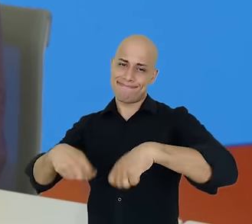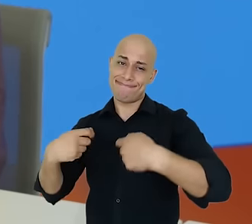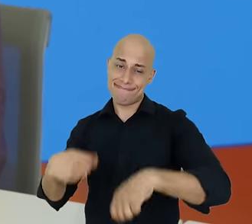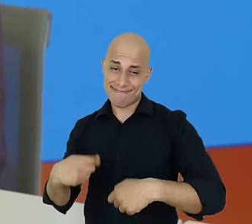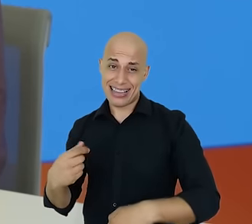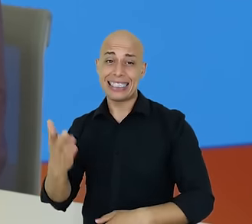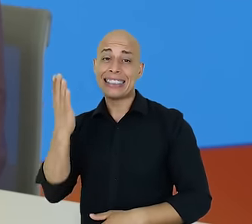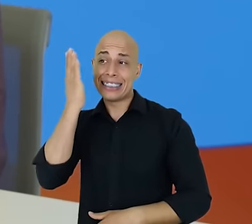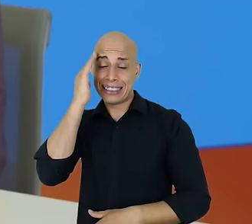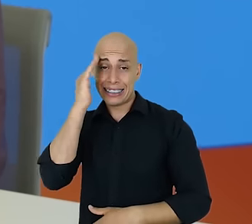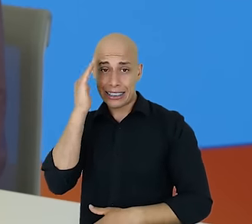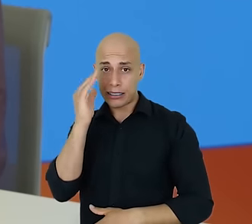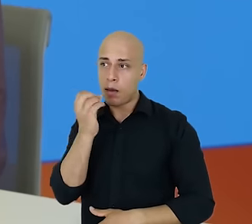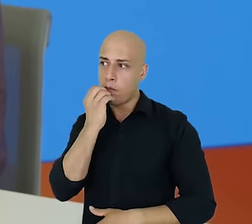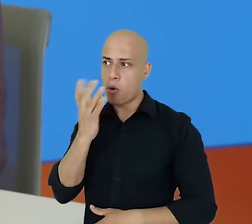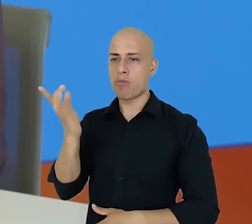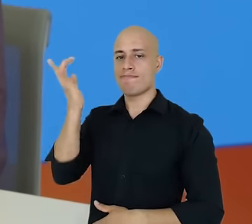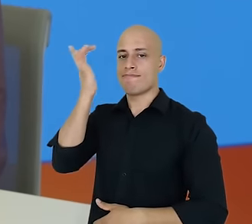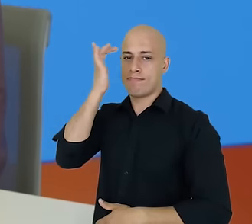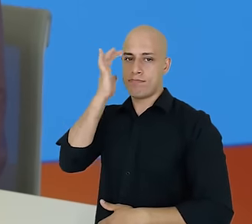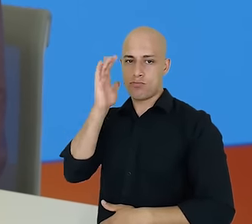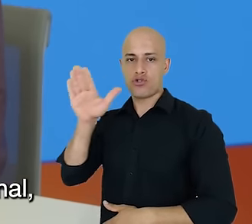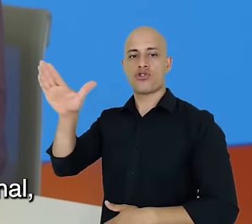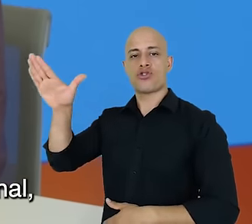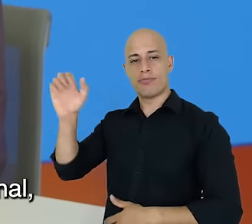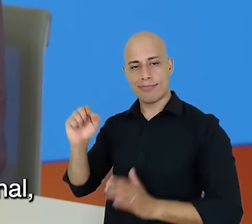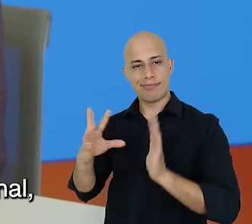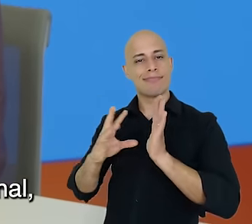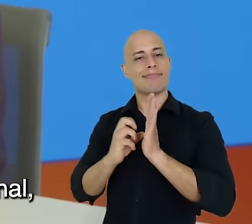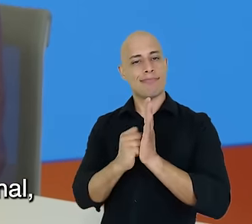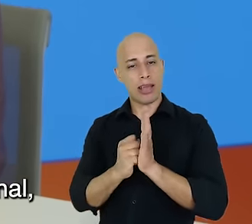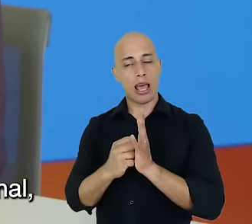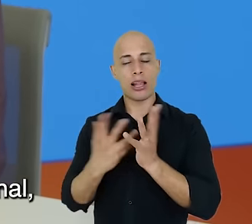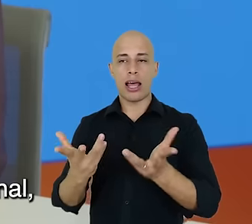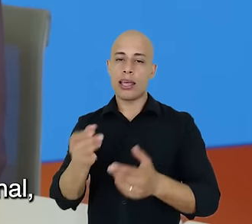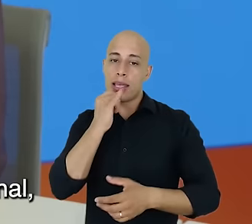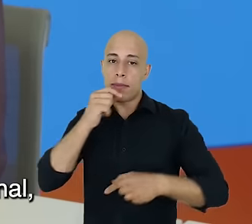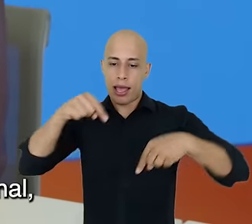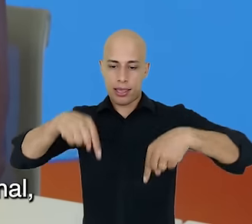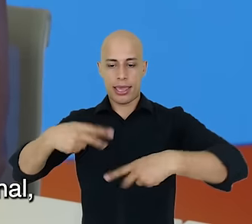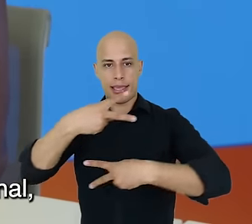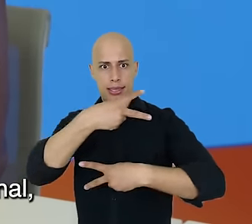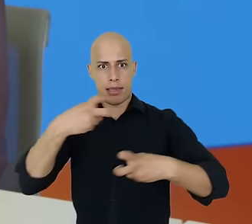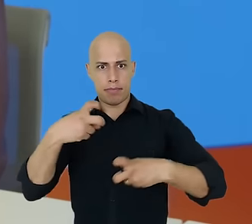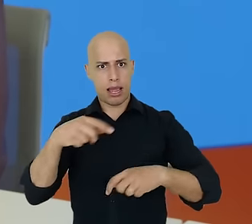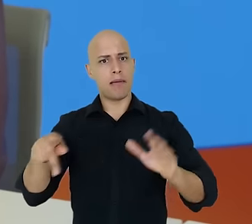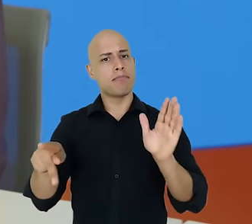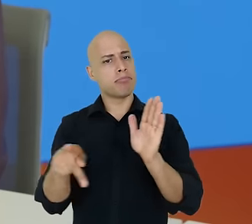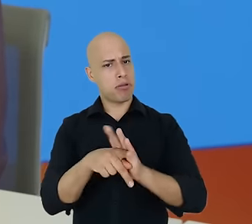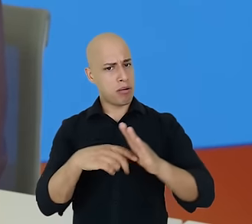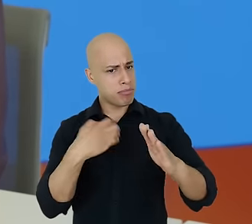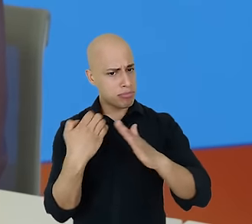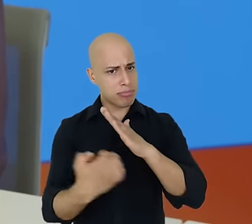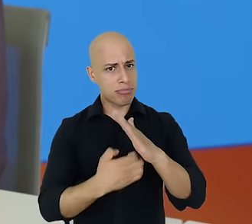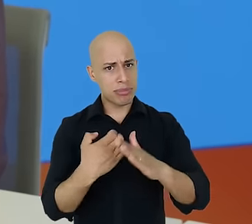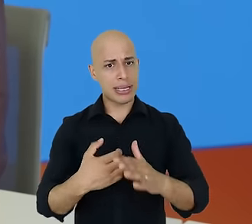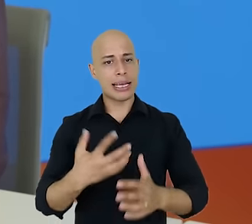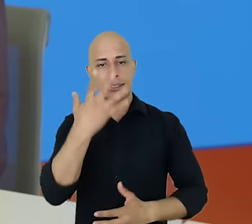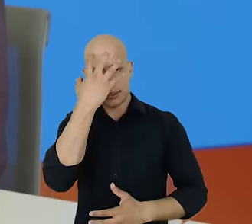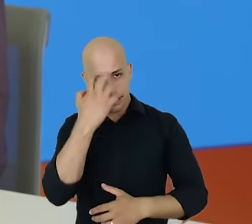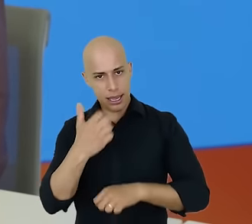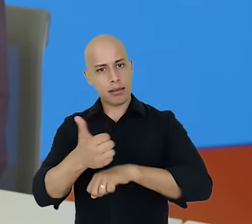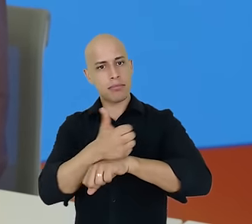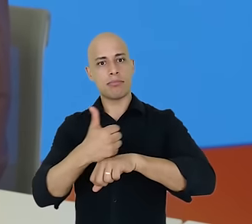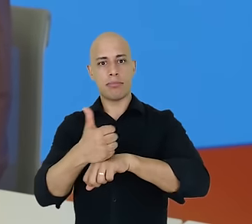acho que é até salutar existir é óbvio né O sebra que é uma empresa profissional quer empresa que não que não